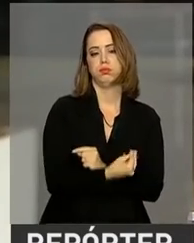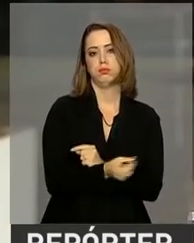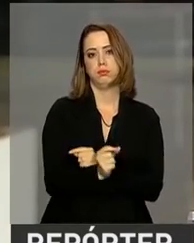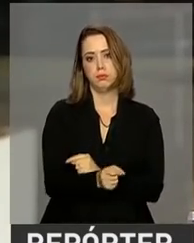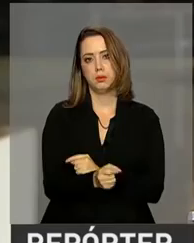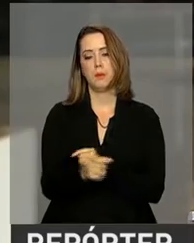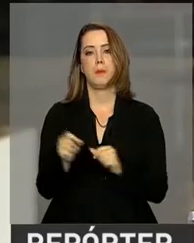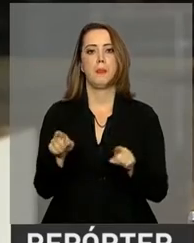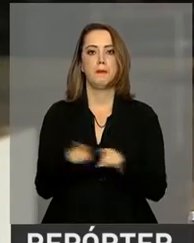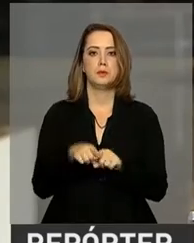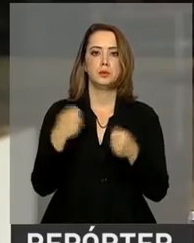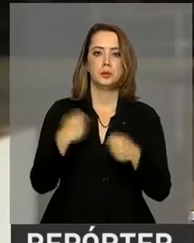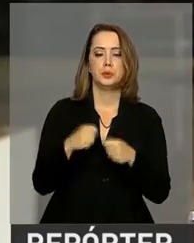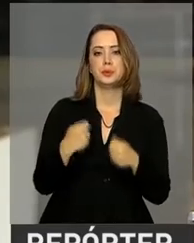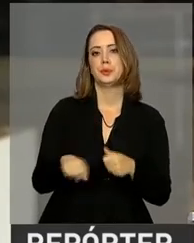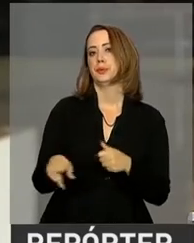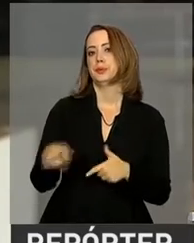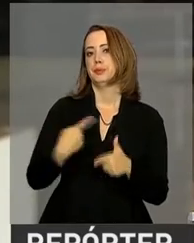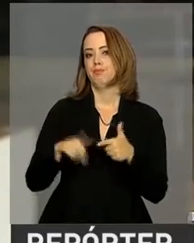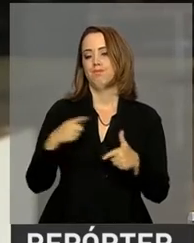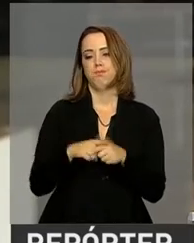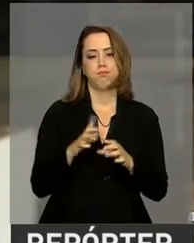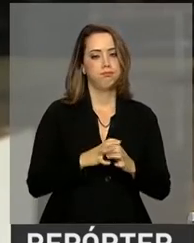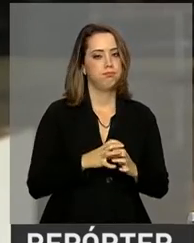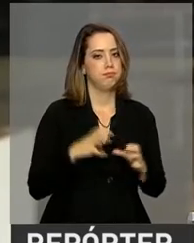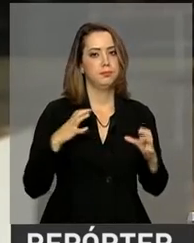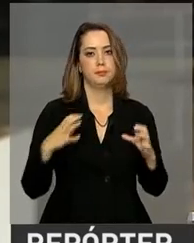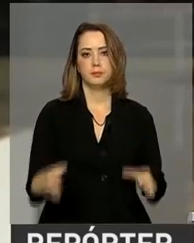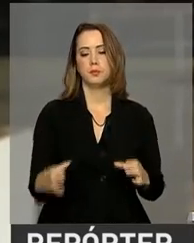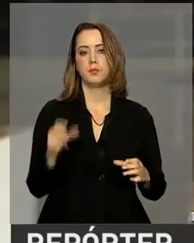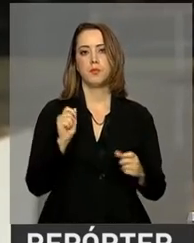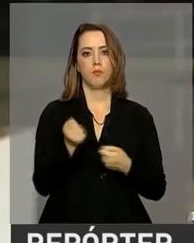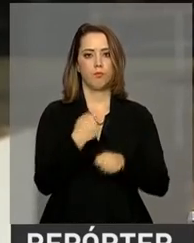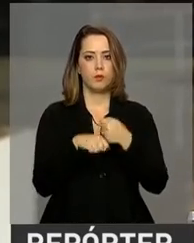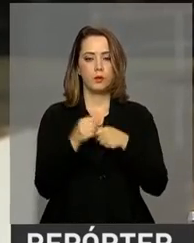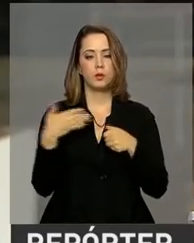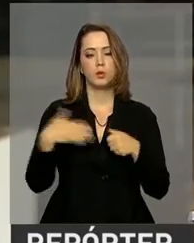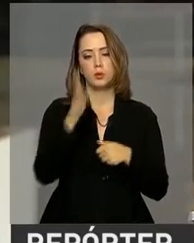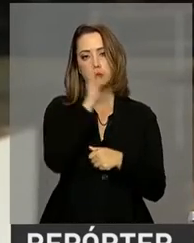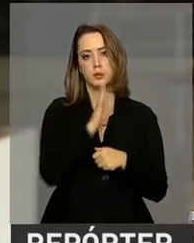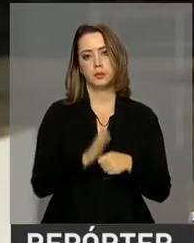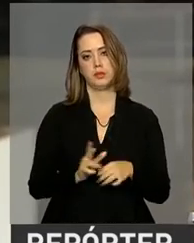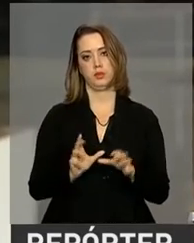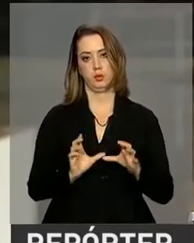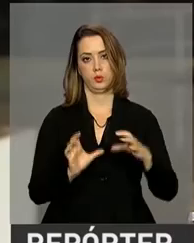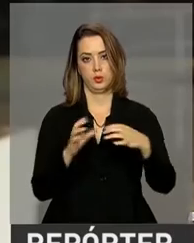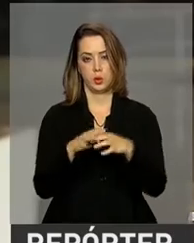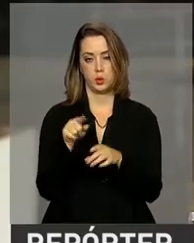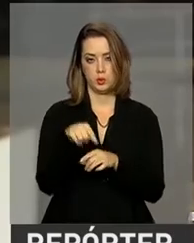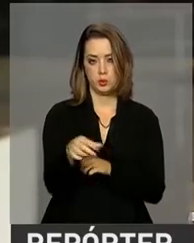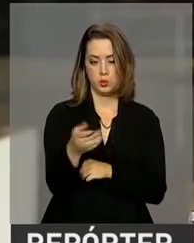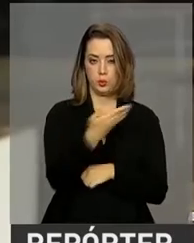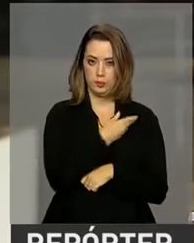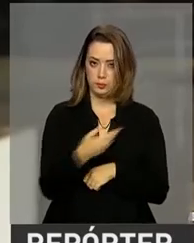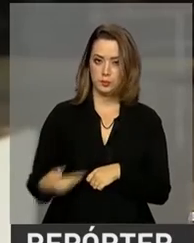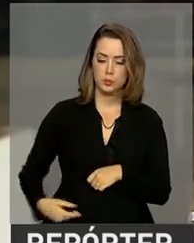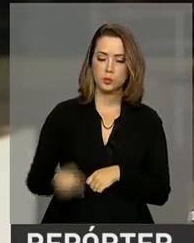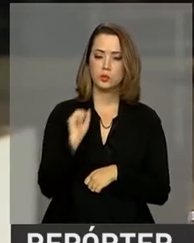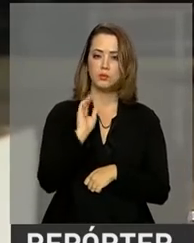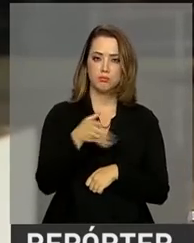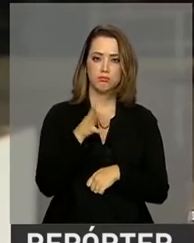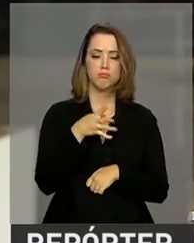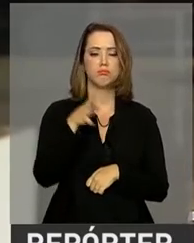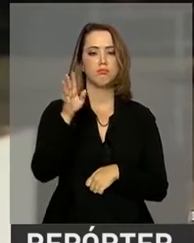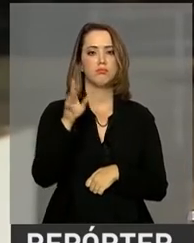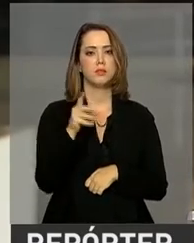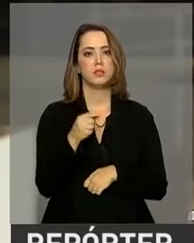gigantesco para as receitas brasileiras. Nessa reunião do núcleo institucional, nós tivemos a